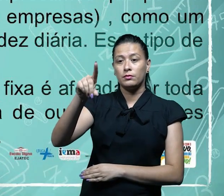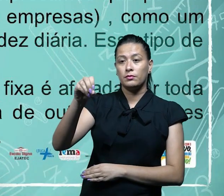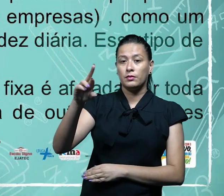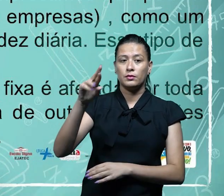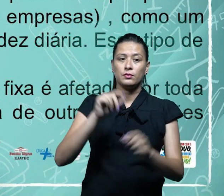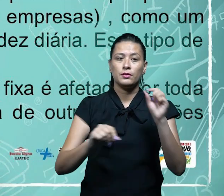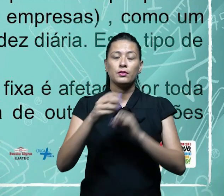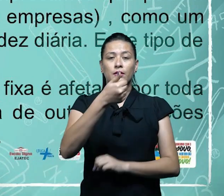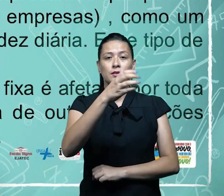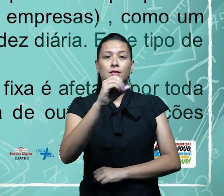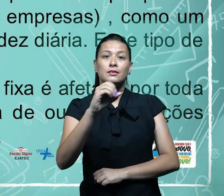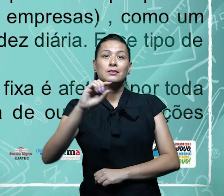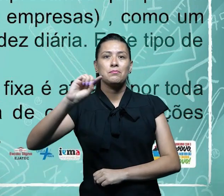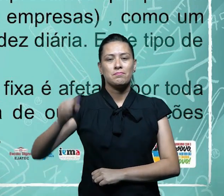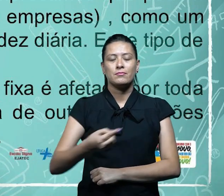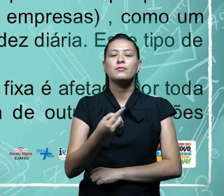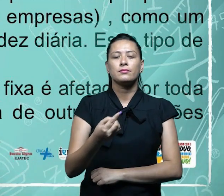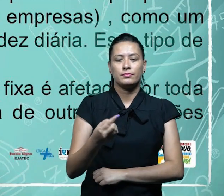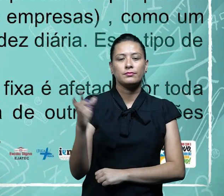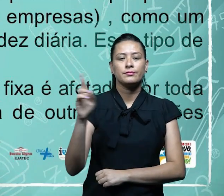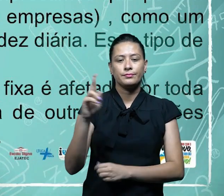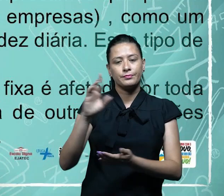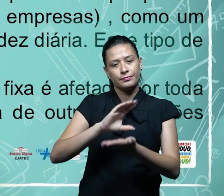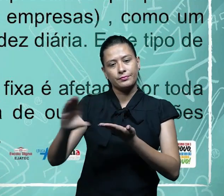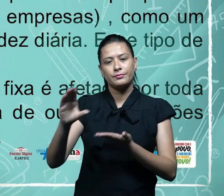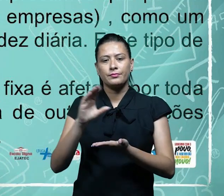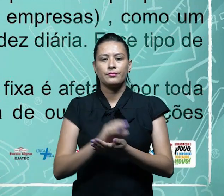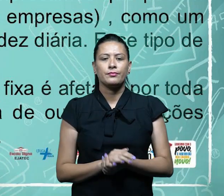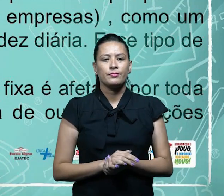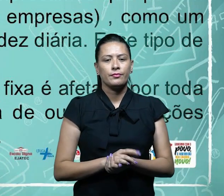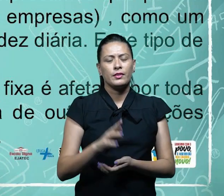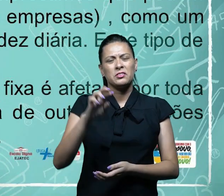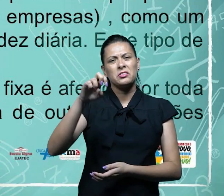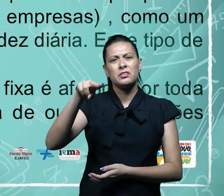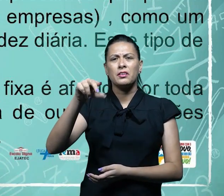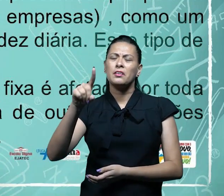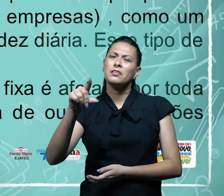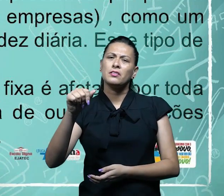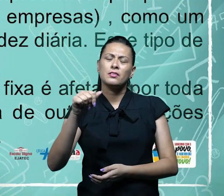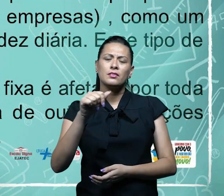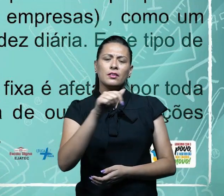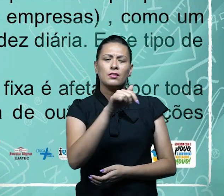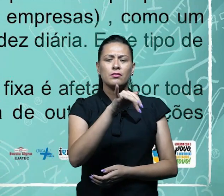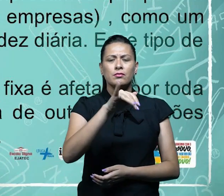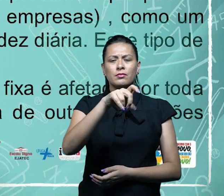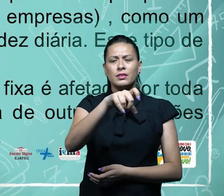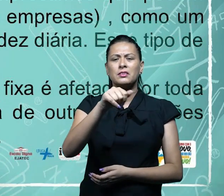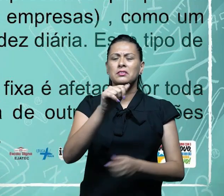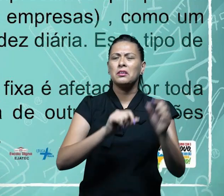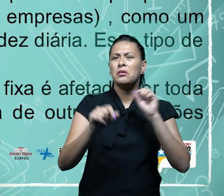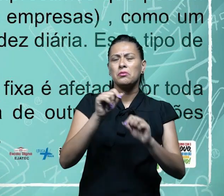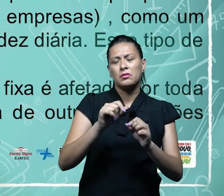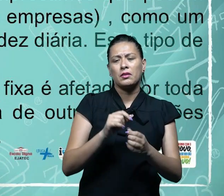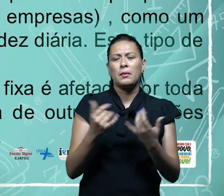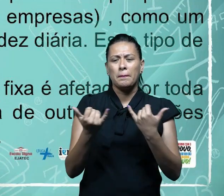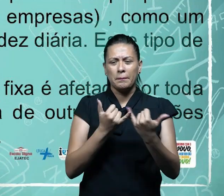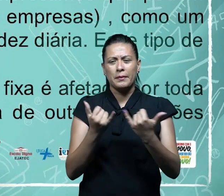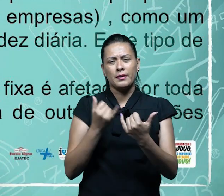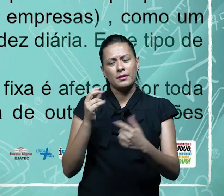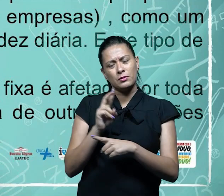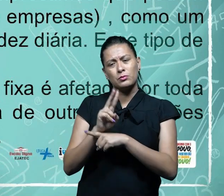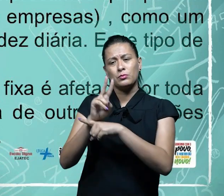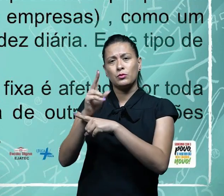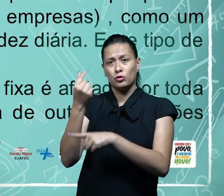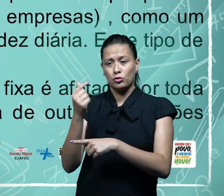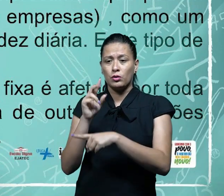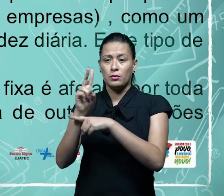reais em investimentos de renda fixa. O que é rendimentos? Títulos de renda fixa é o quê? Espécie de empréstimos que podem